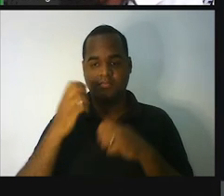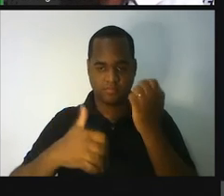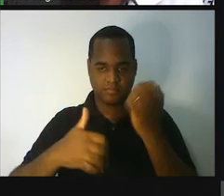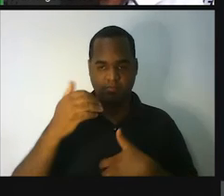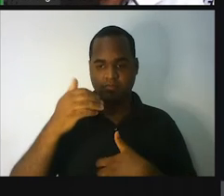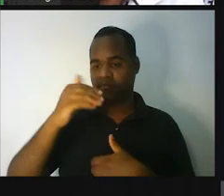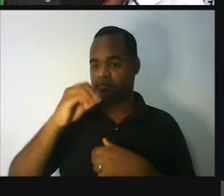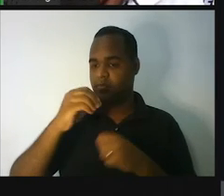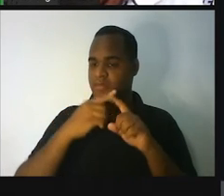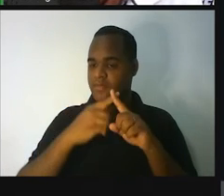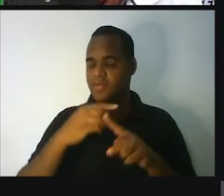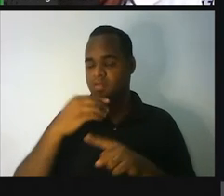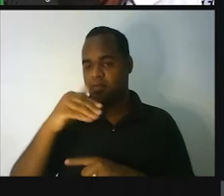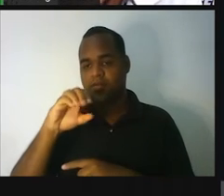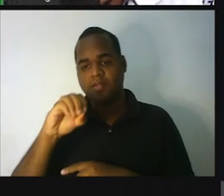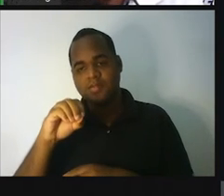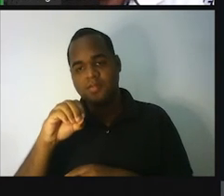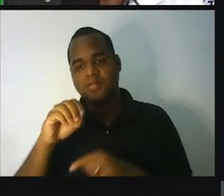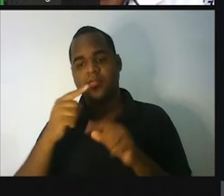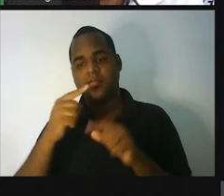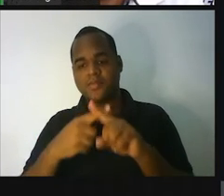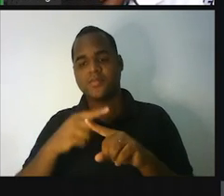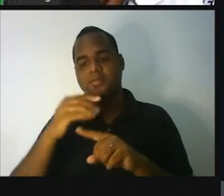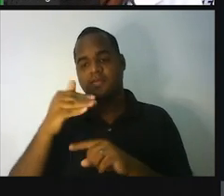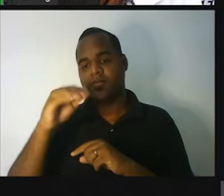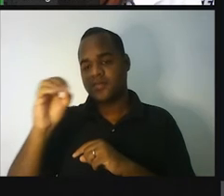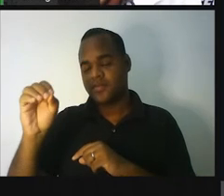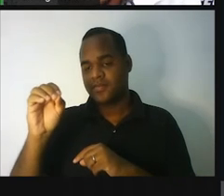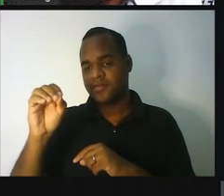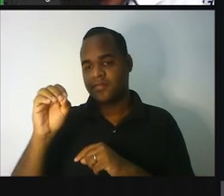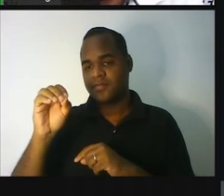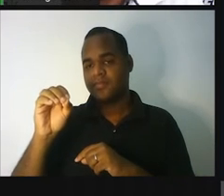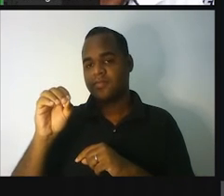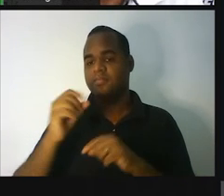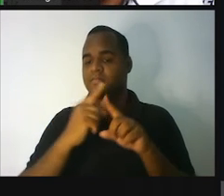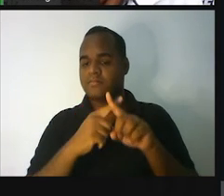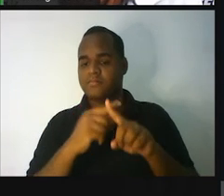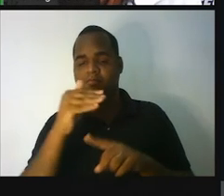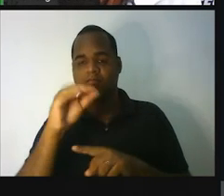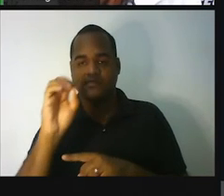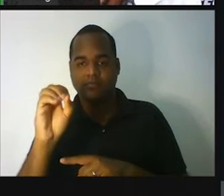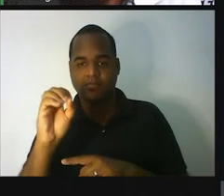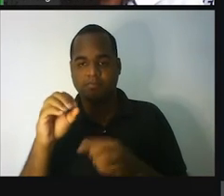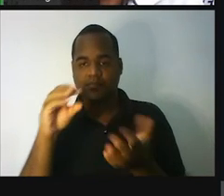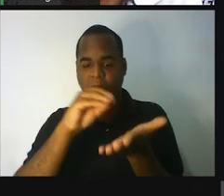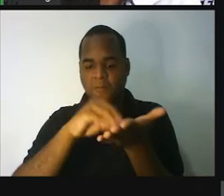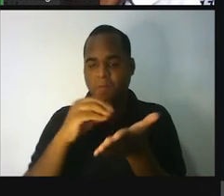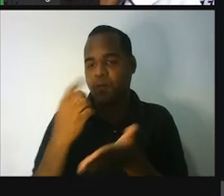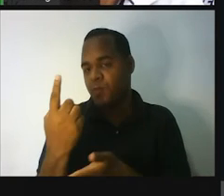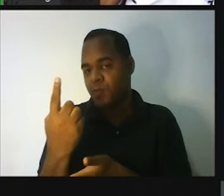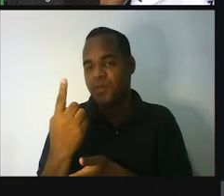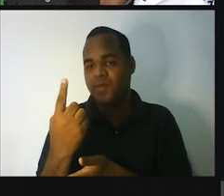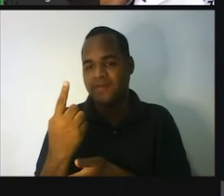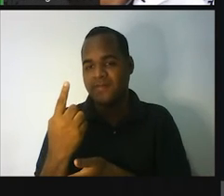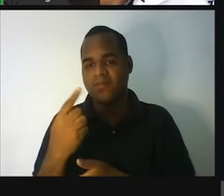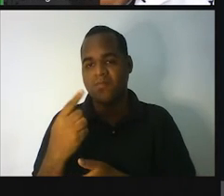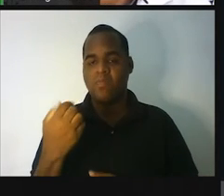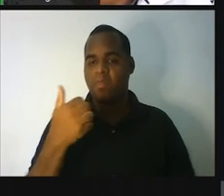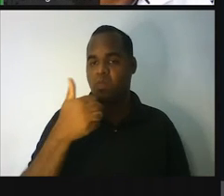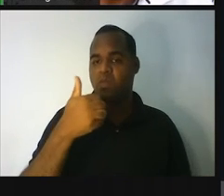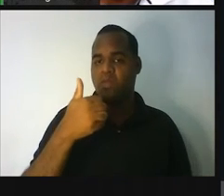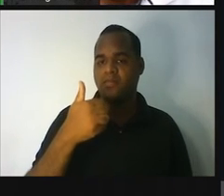tem beijo bem bom é só falta mais um